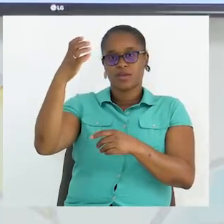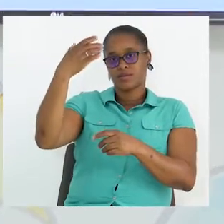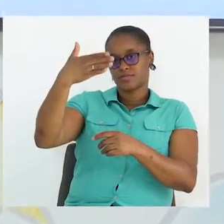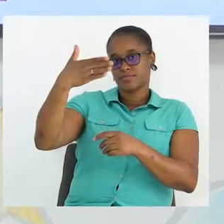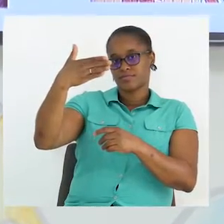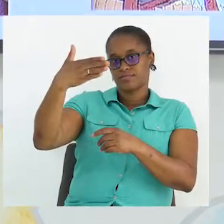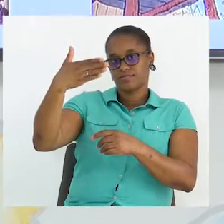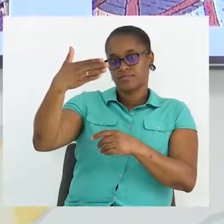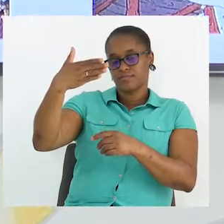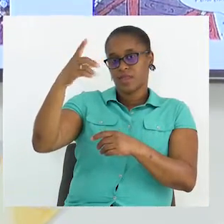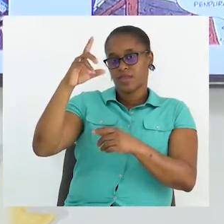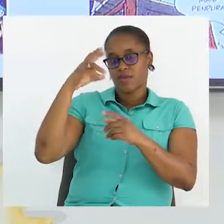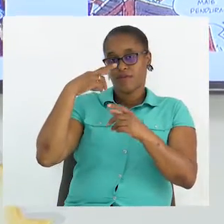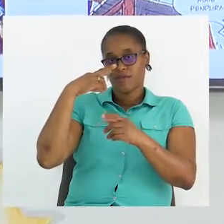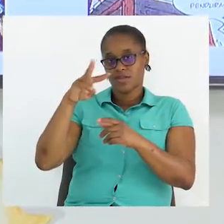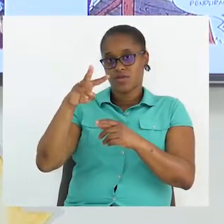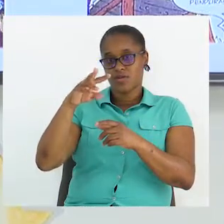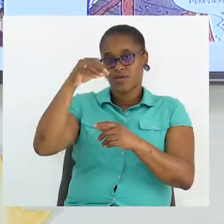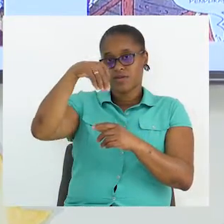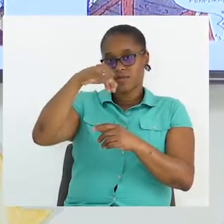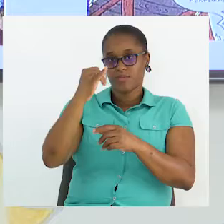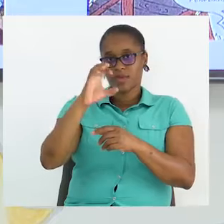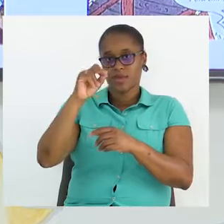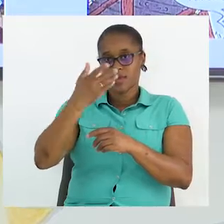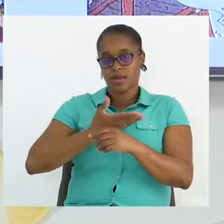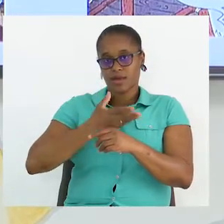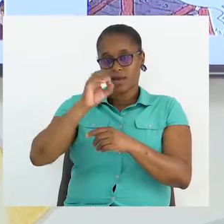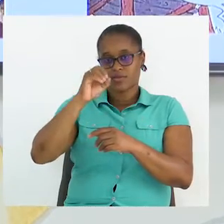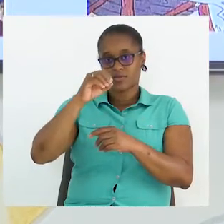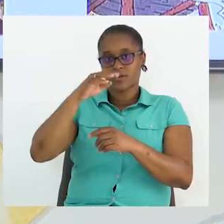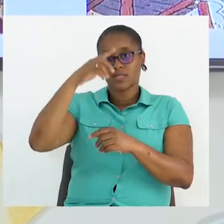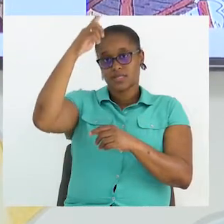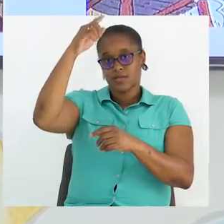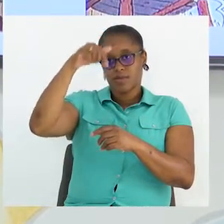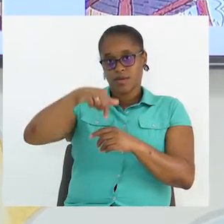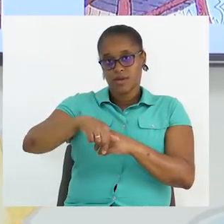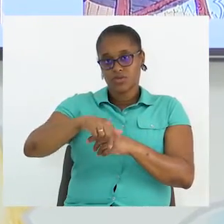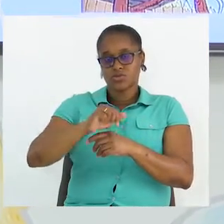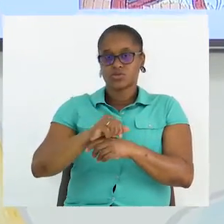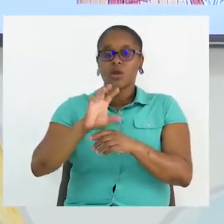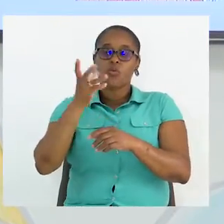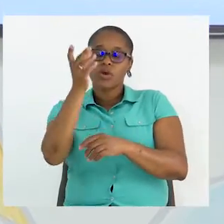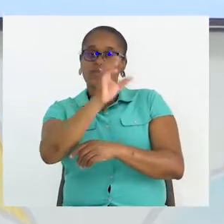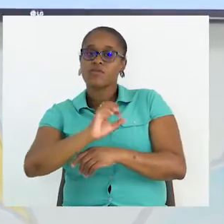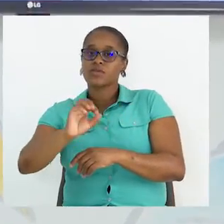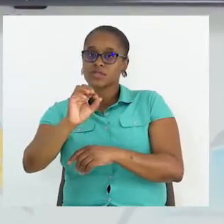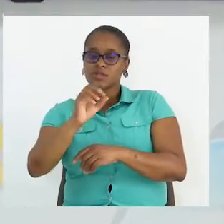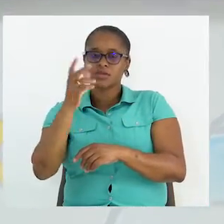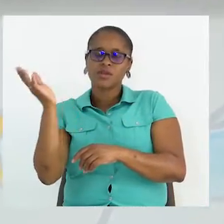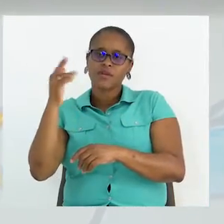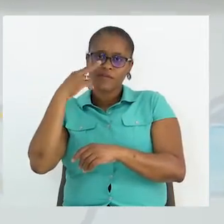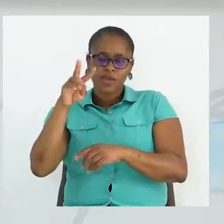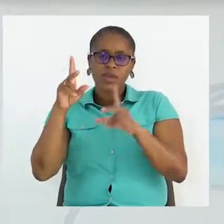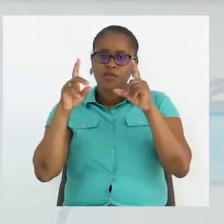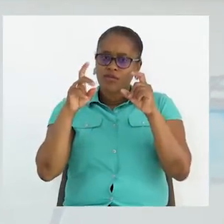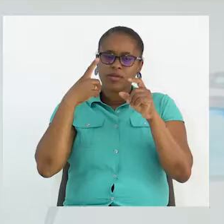certo? Visão picado, de cima para baixo. Quando vocês veem a